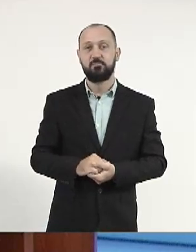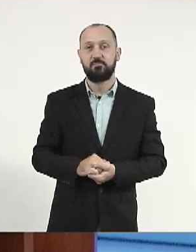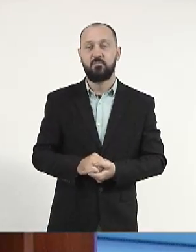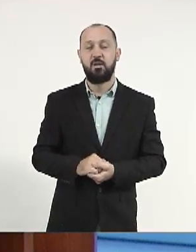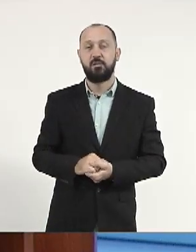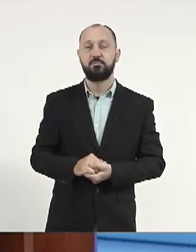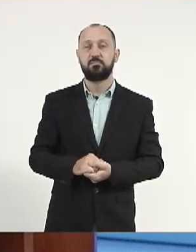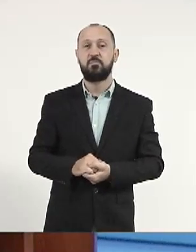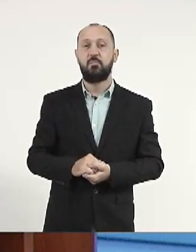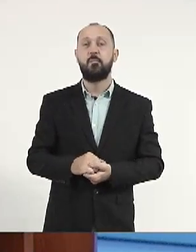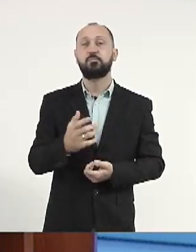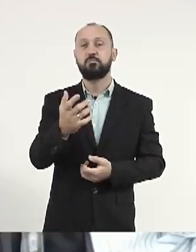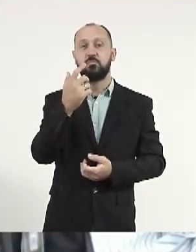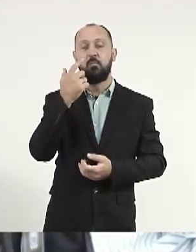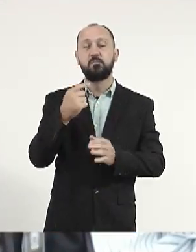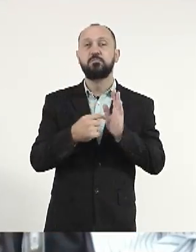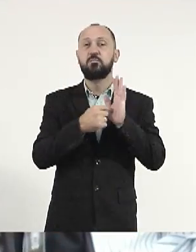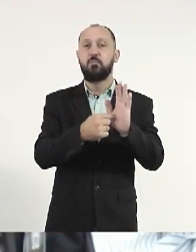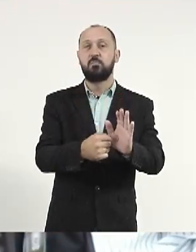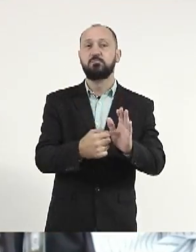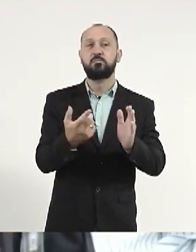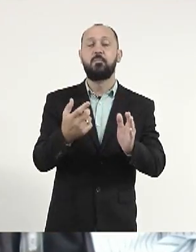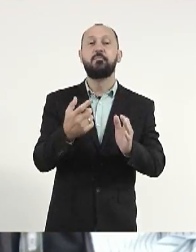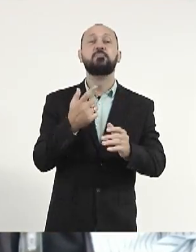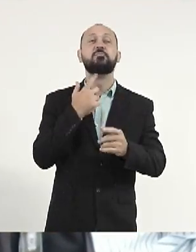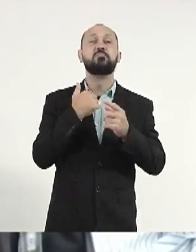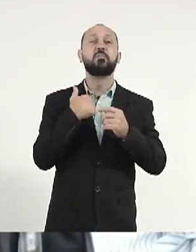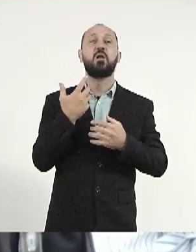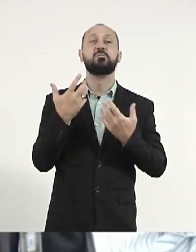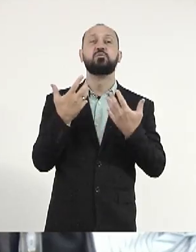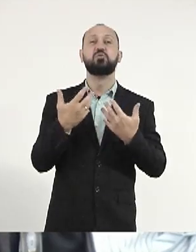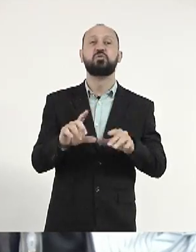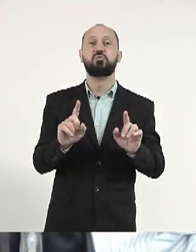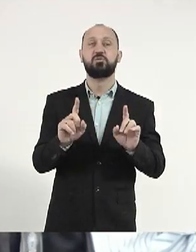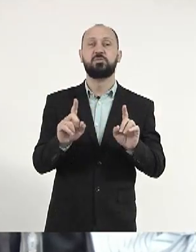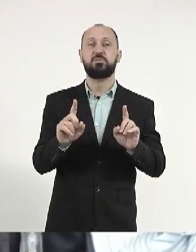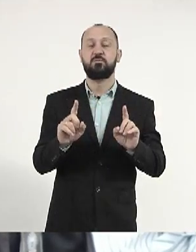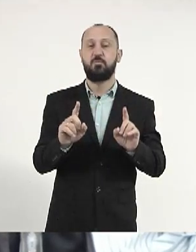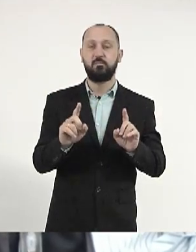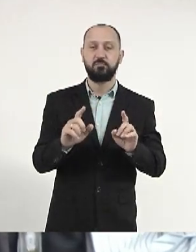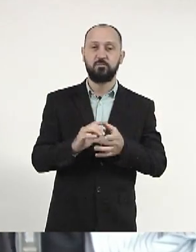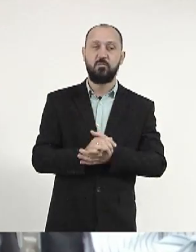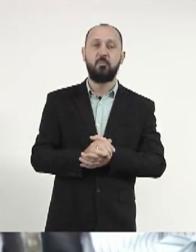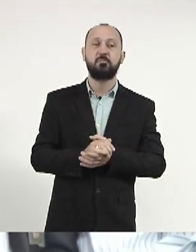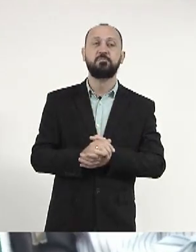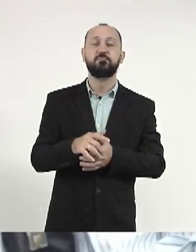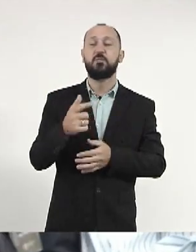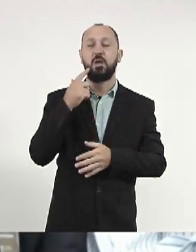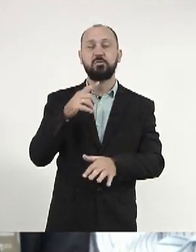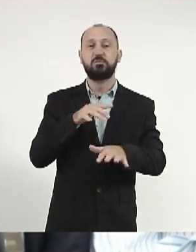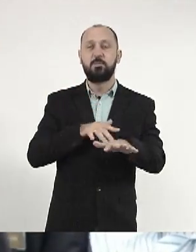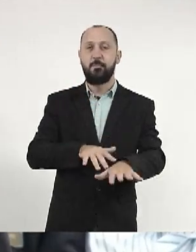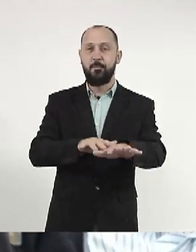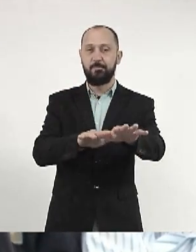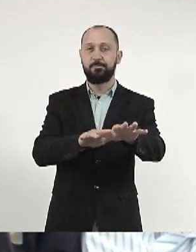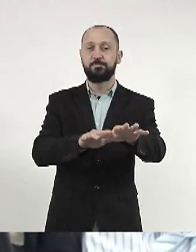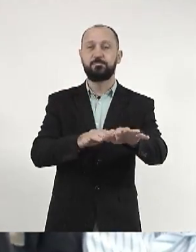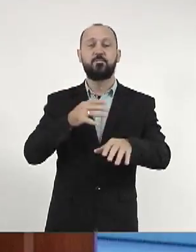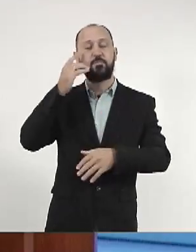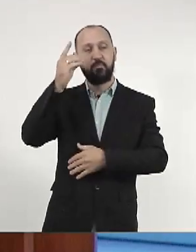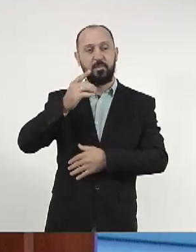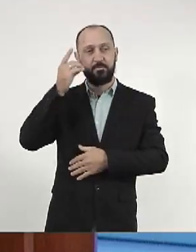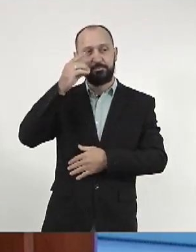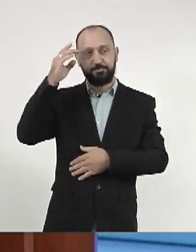Então, eu quero aqui manifestar essa minha indignação frente a esses movimentos dos